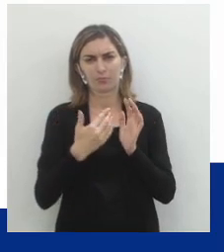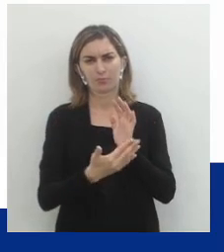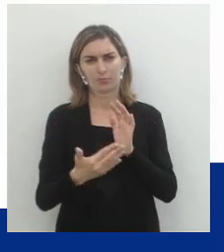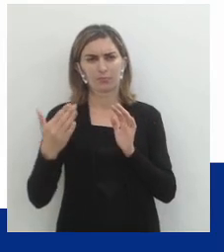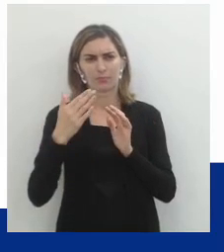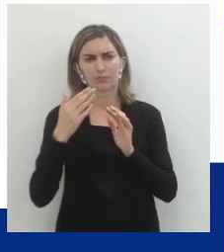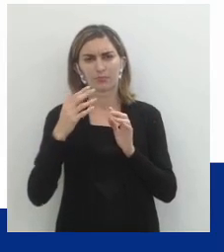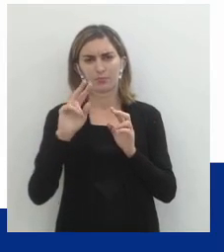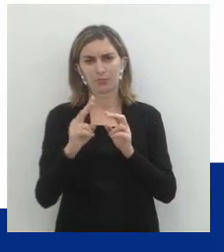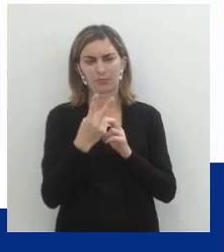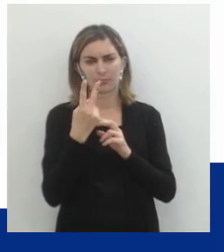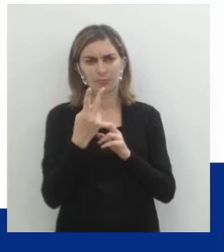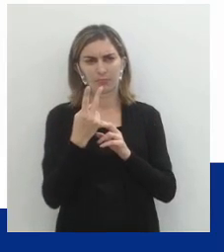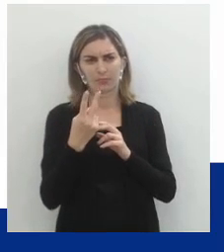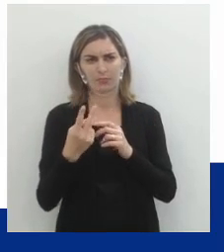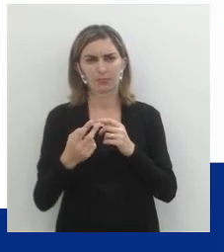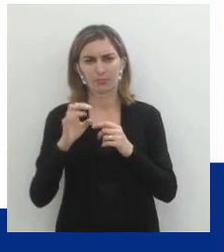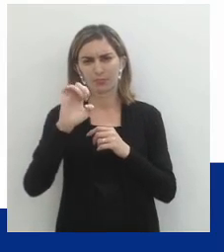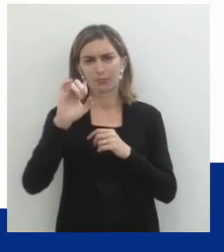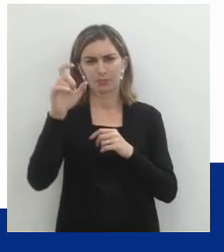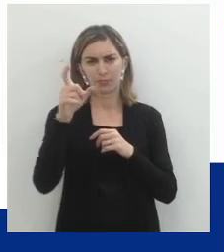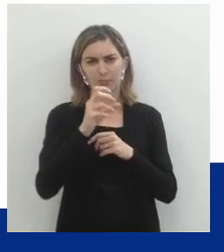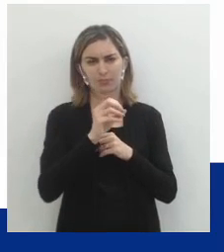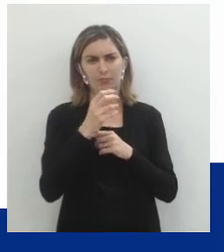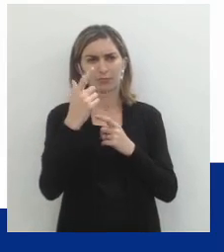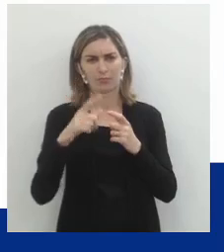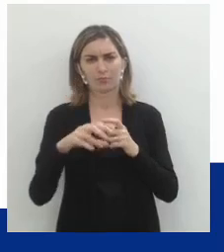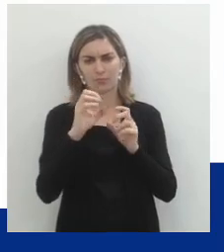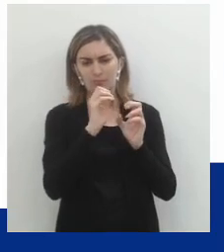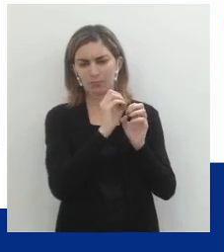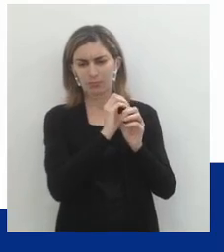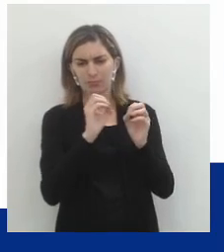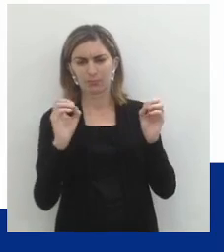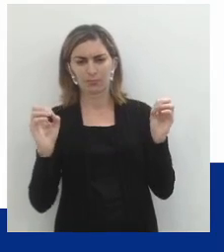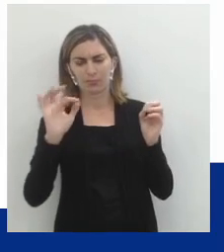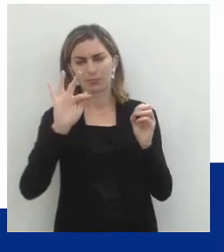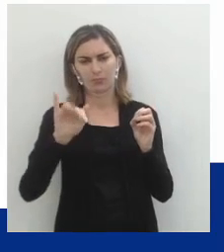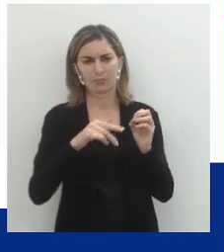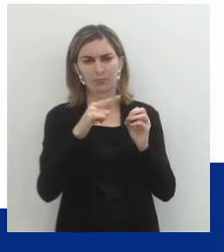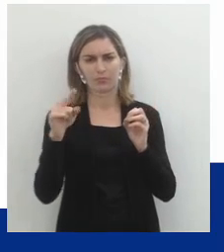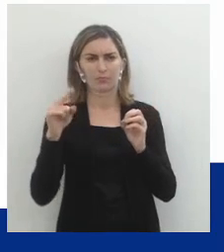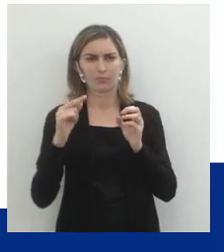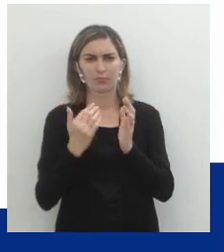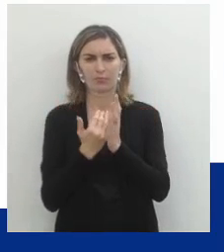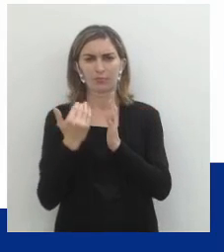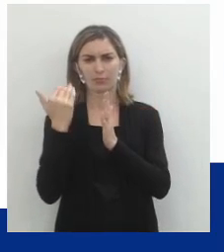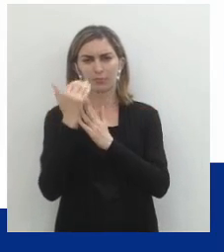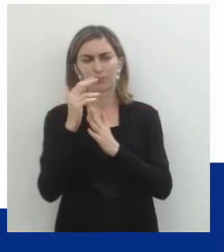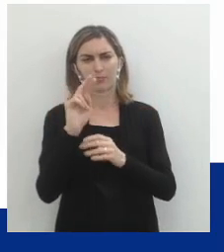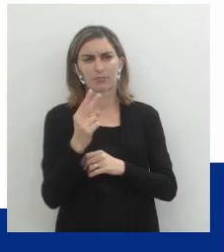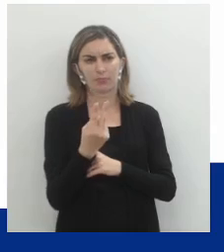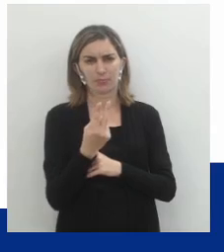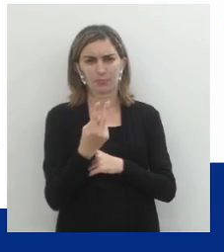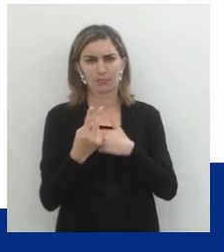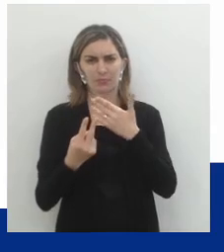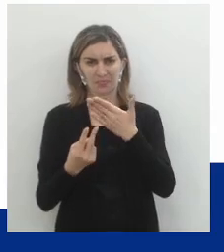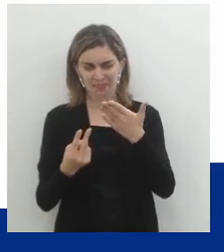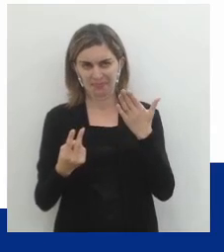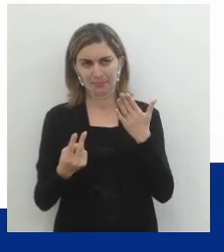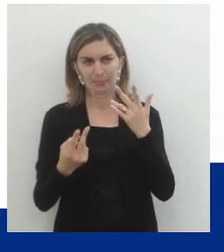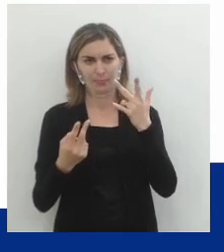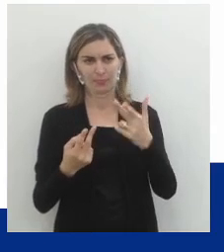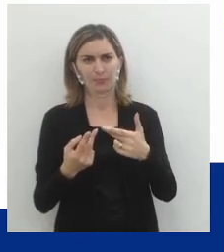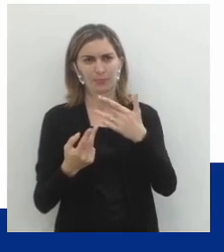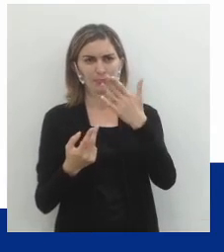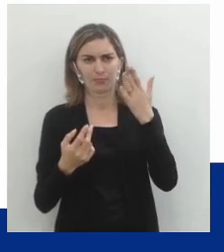agora no ponto 2. O eixo onde zerava toda a função foi deslocado para mais 2, beleza? Do mesmo